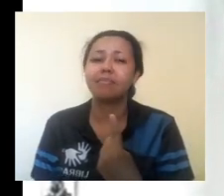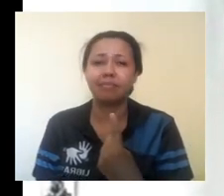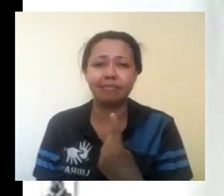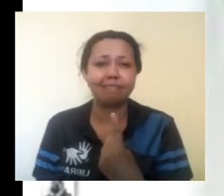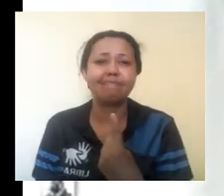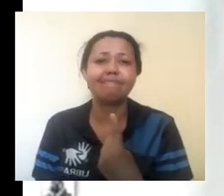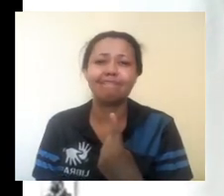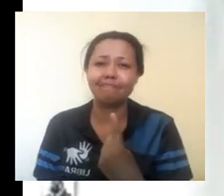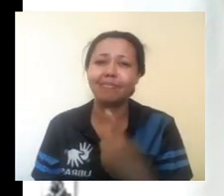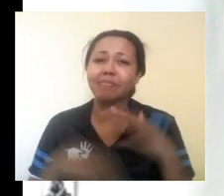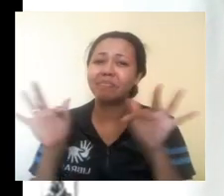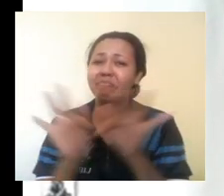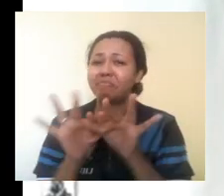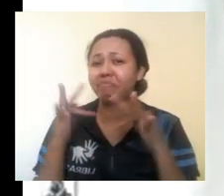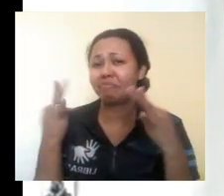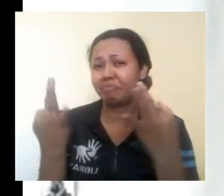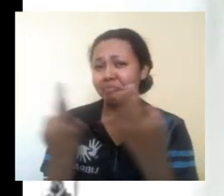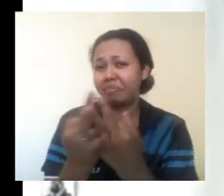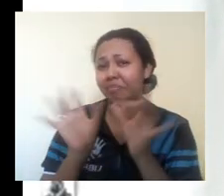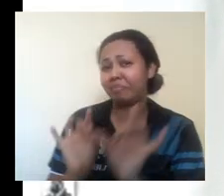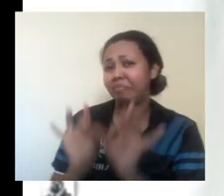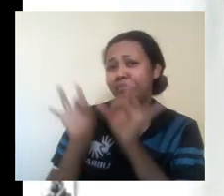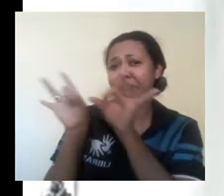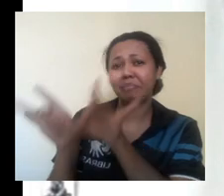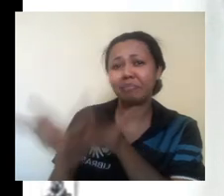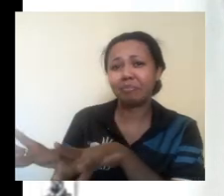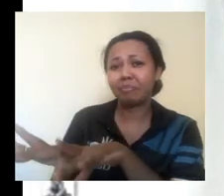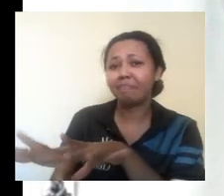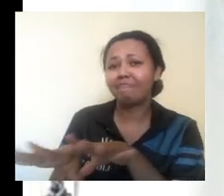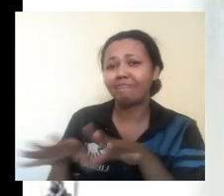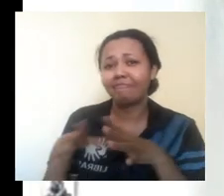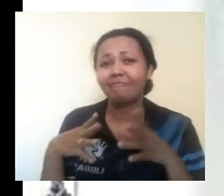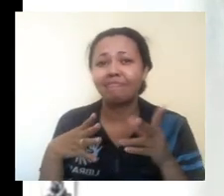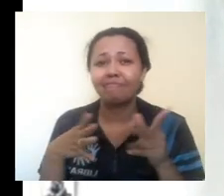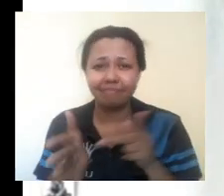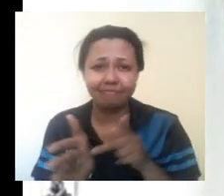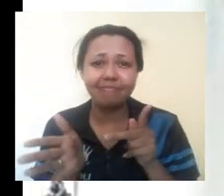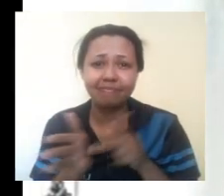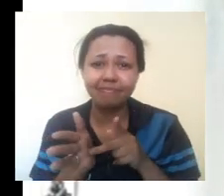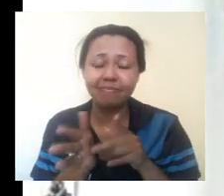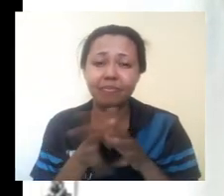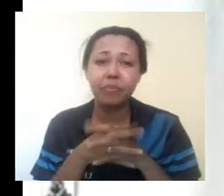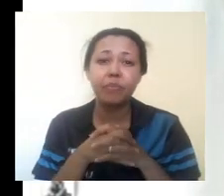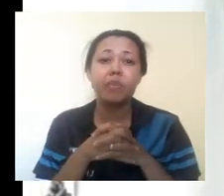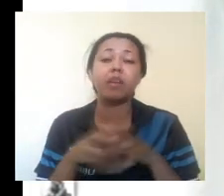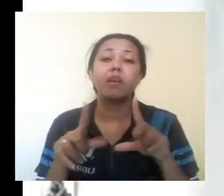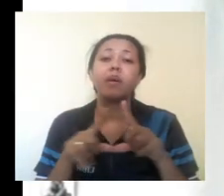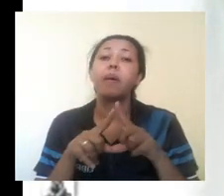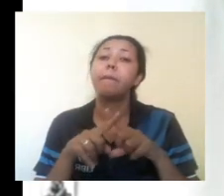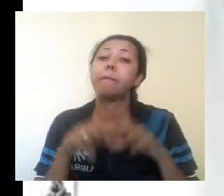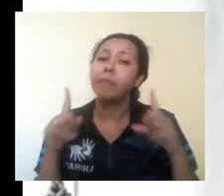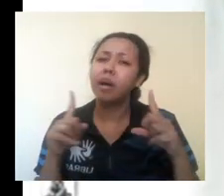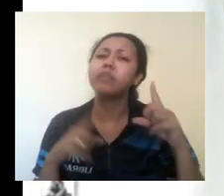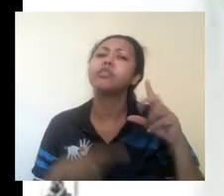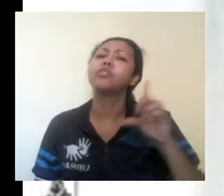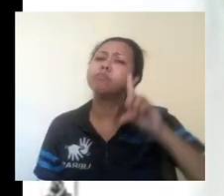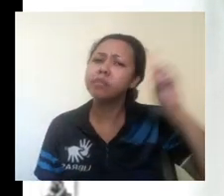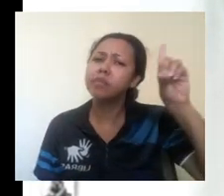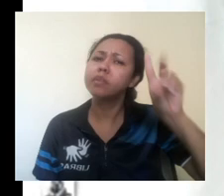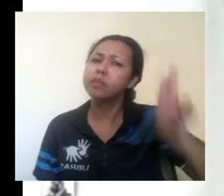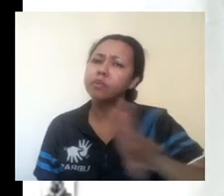não visita, que a família não acompanha, não assiste. Mas eu estou mostrando aqui para vocês, né, exemplo da Bíblia,